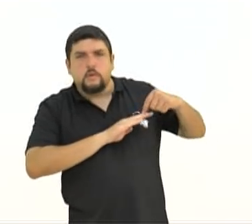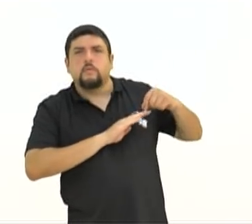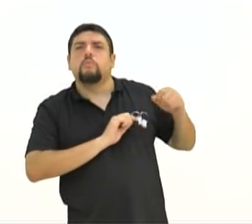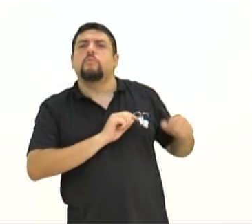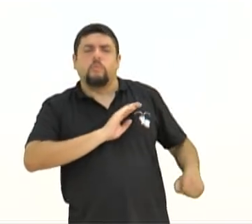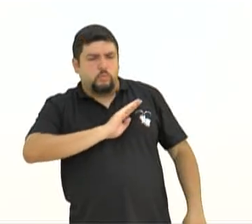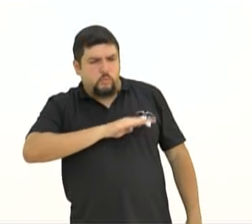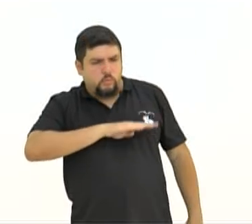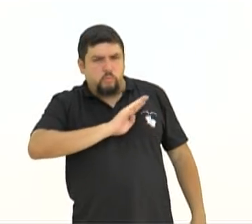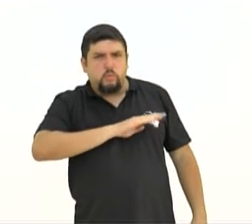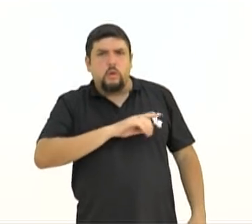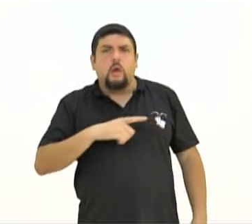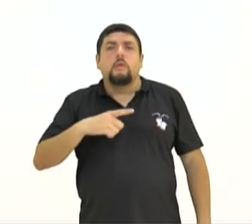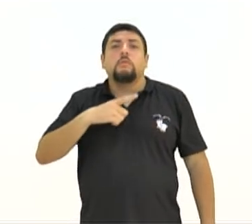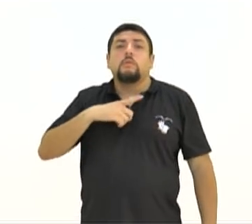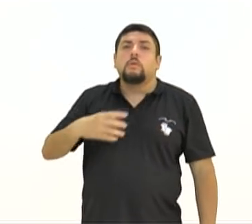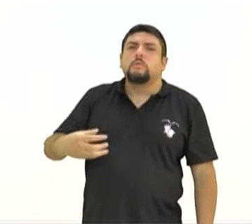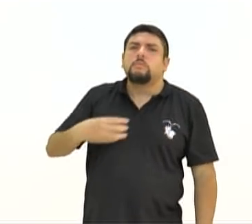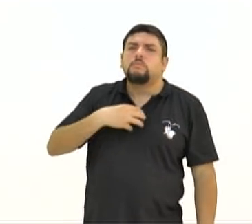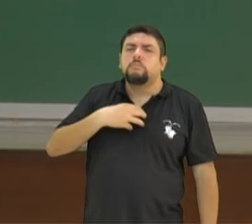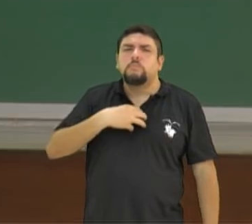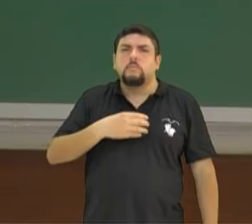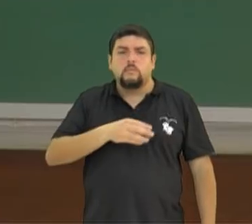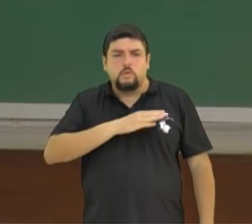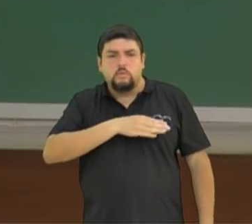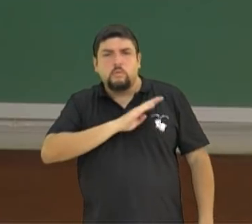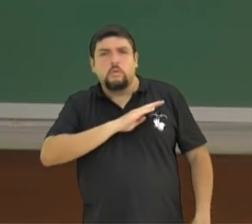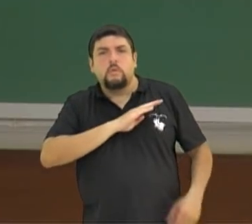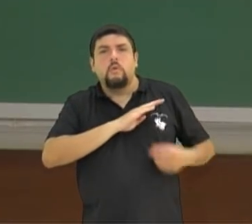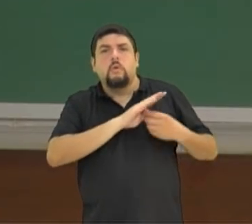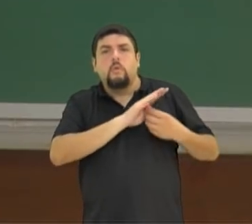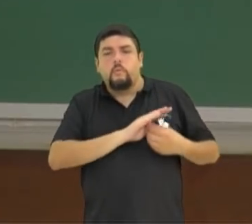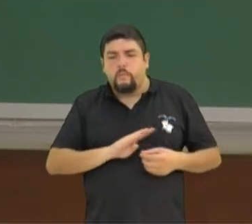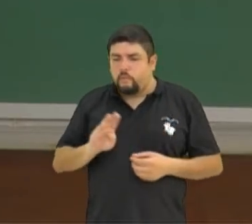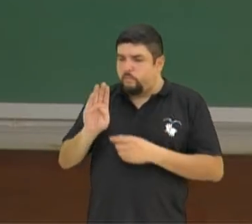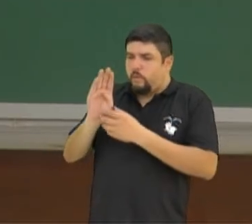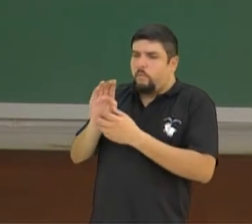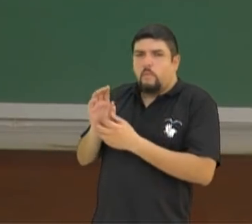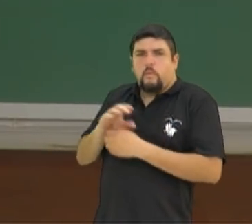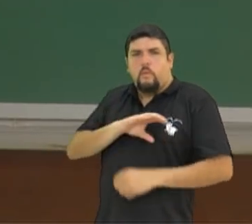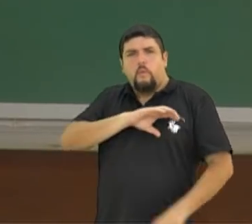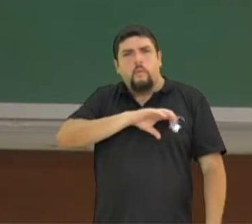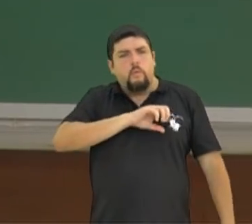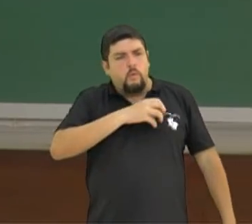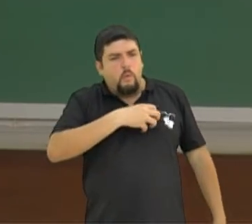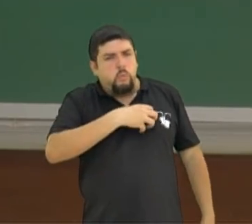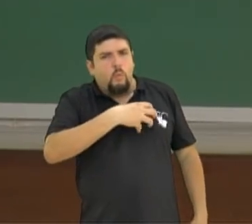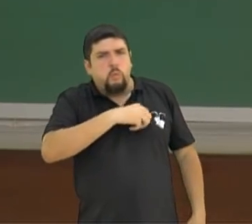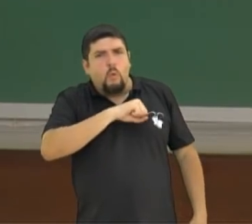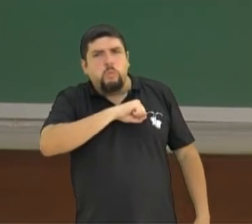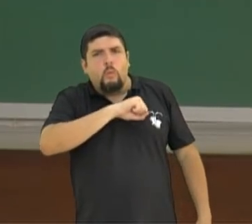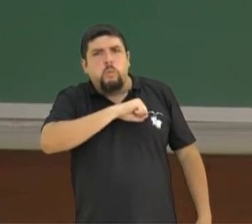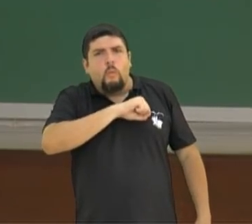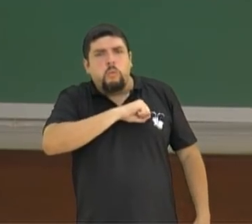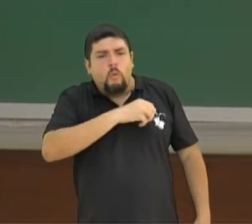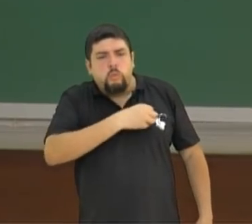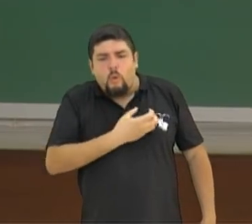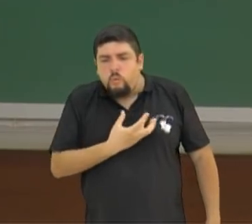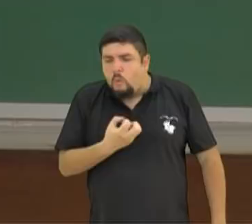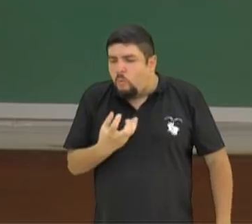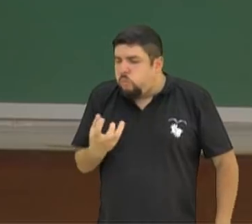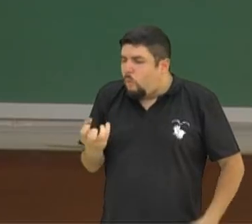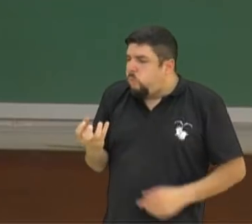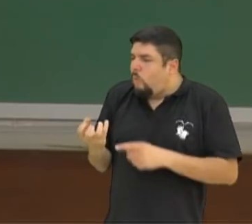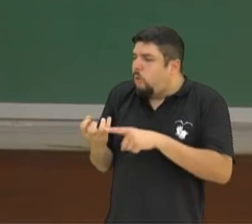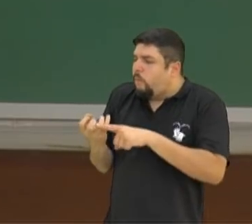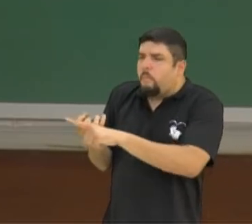modo diferente de viver, né, na medida em que ele tem essa possibilidade de fazer pergunta, de questionar. Né? Não só o coração, como também os olhos.